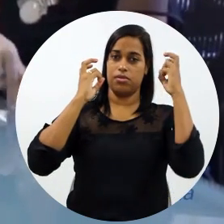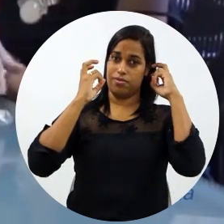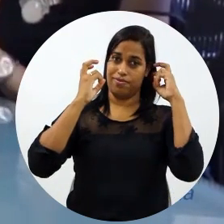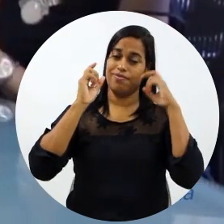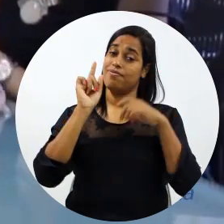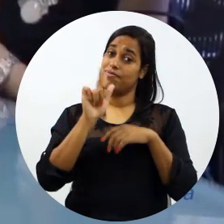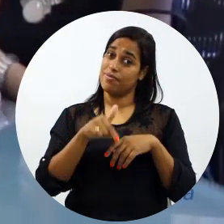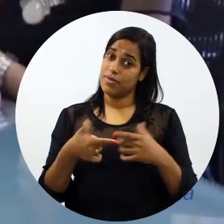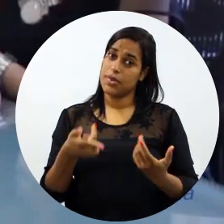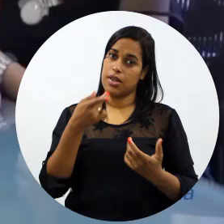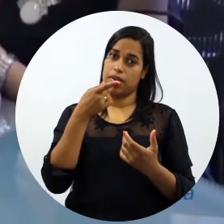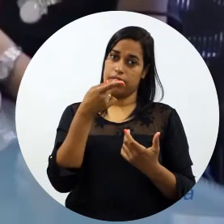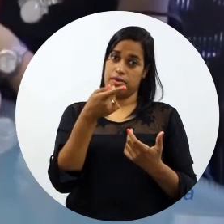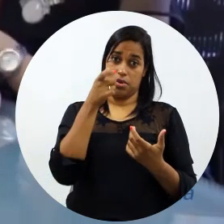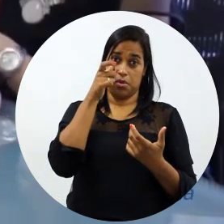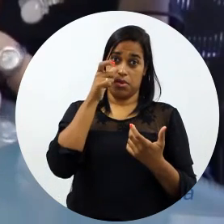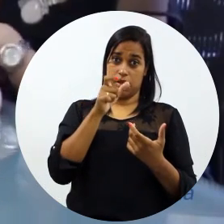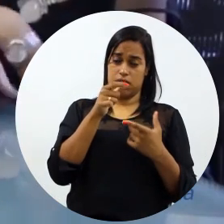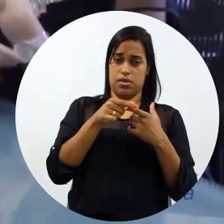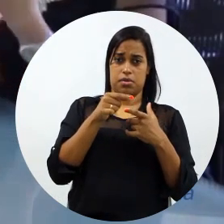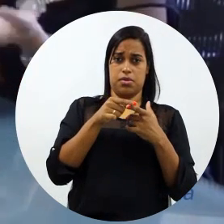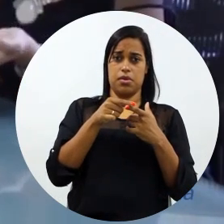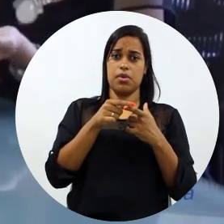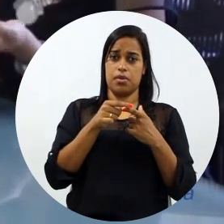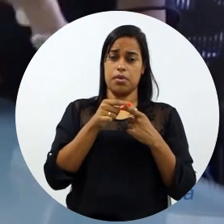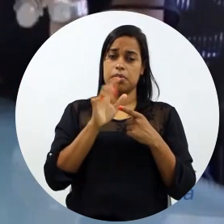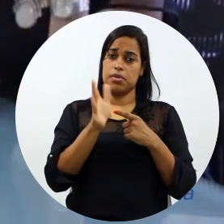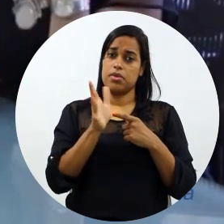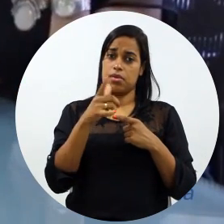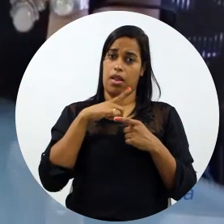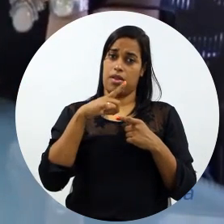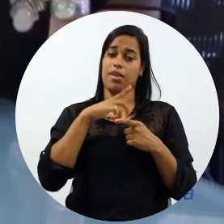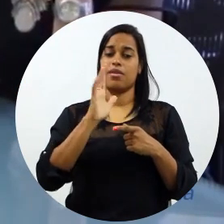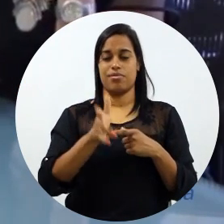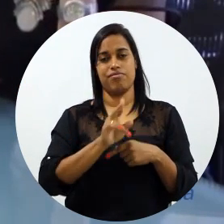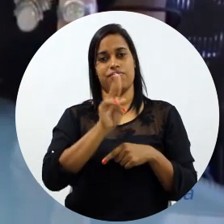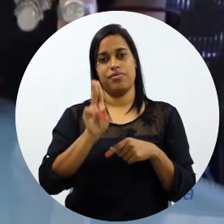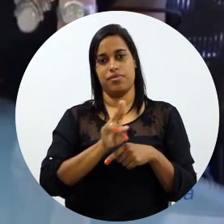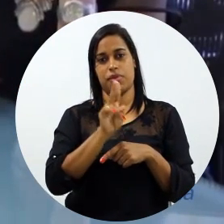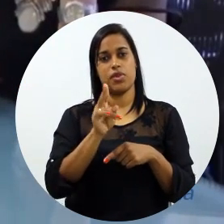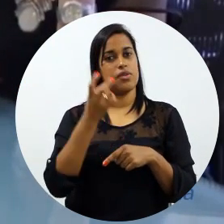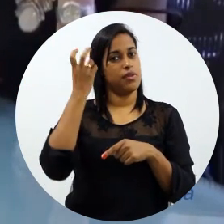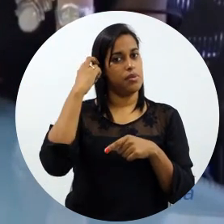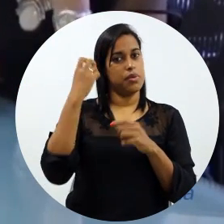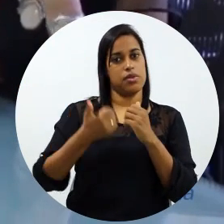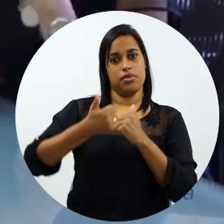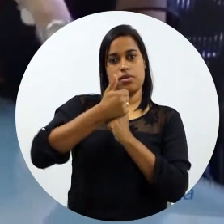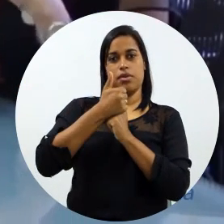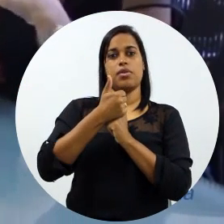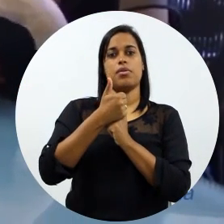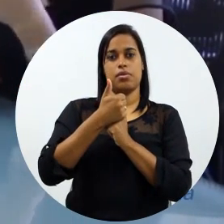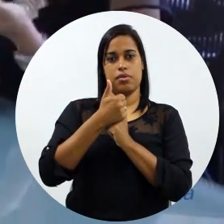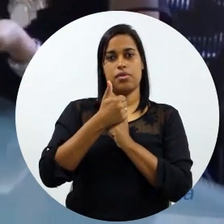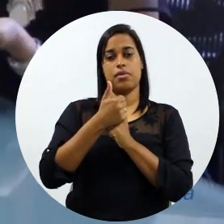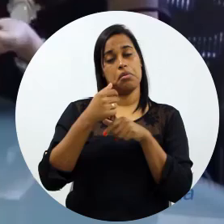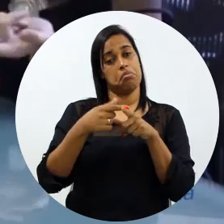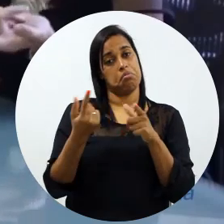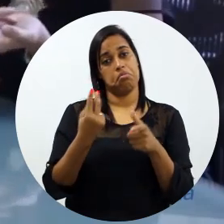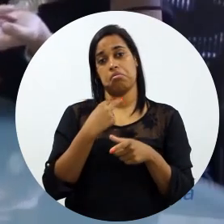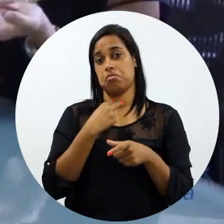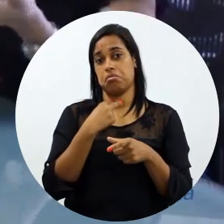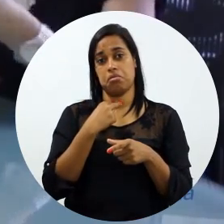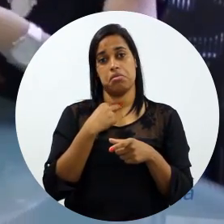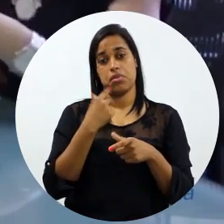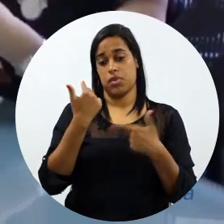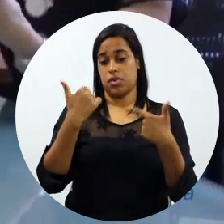E aí ele disse, muito interessante, porque aí, bom, ele já tinha isso, ele já usava aparelho para repor uma parte, ele não